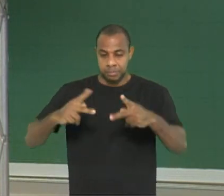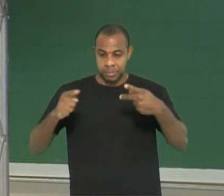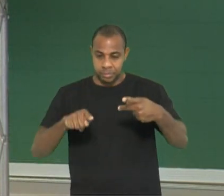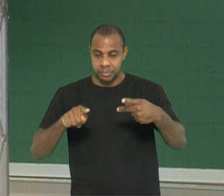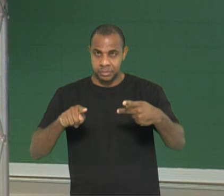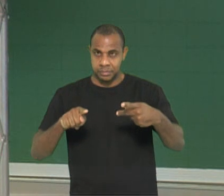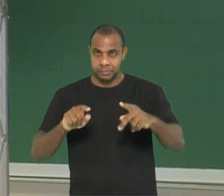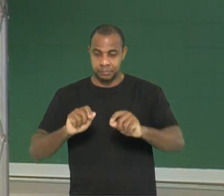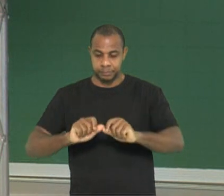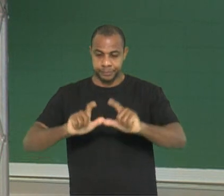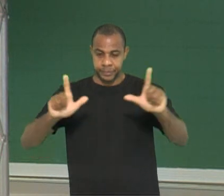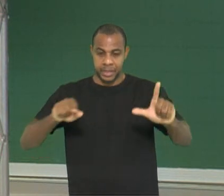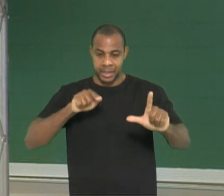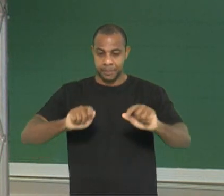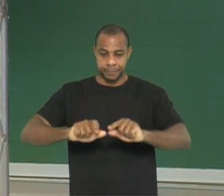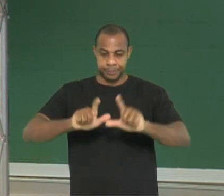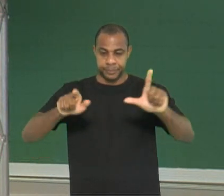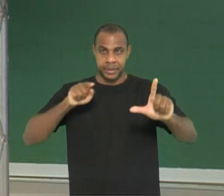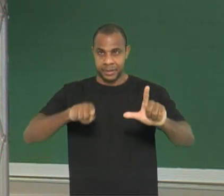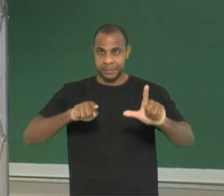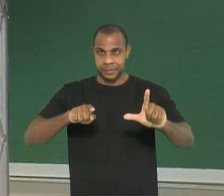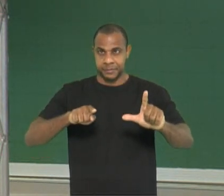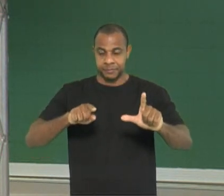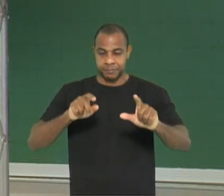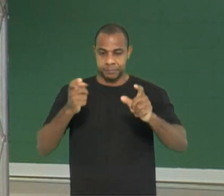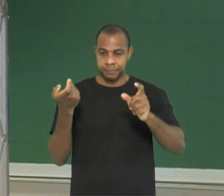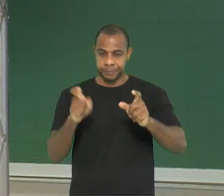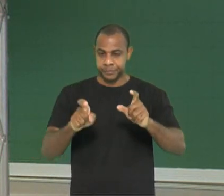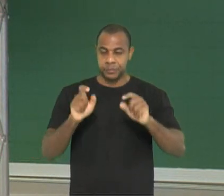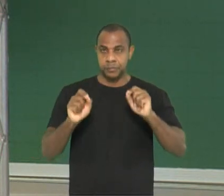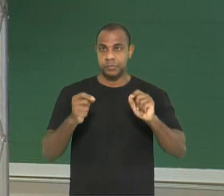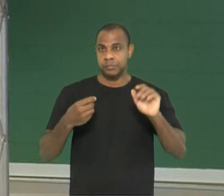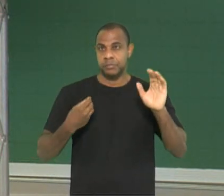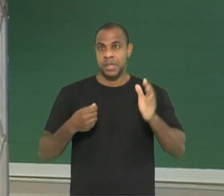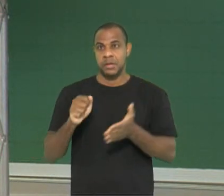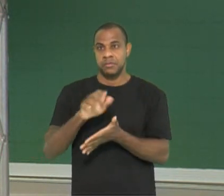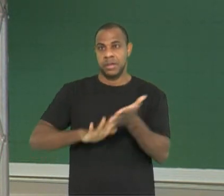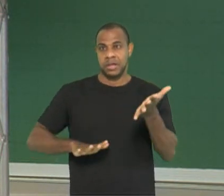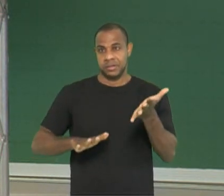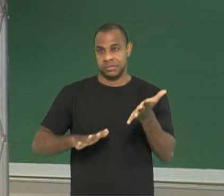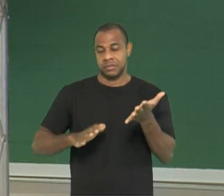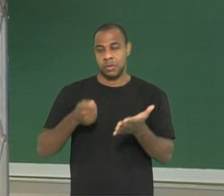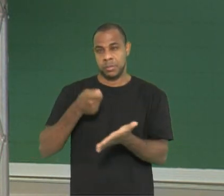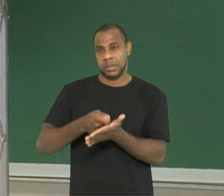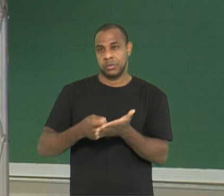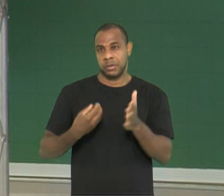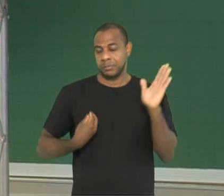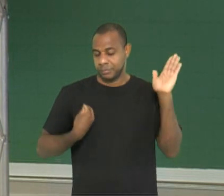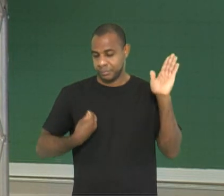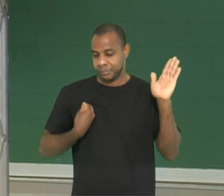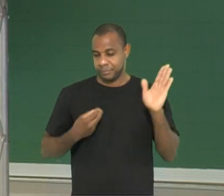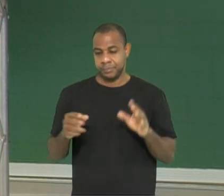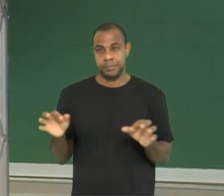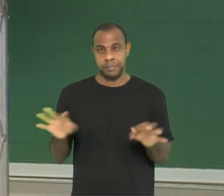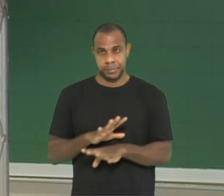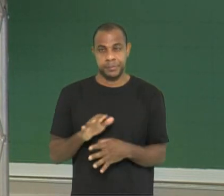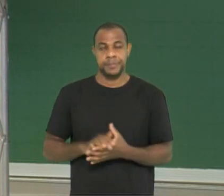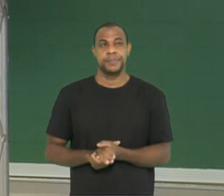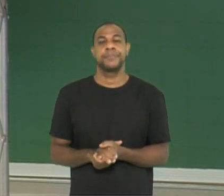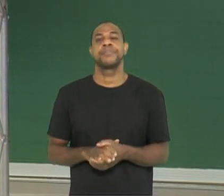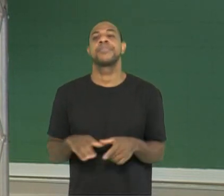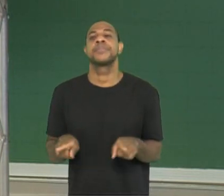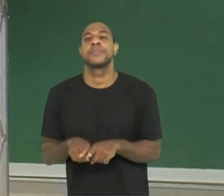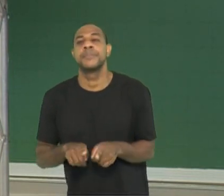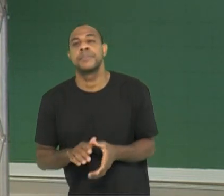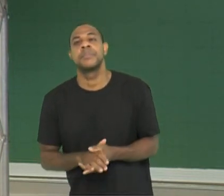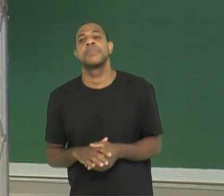você acessar o Google Classroom, você pode fazer o acesso pelo aplicativo Aula Paraná. Você vai localizar ali o linkzinho do Google